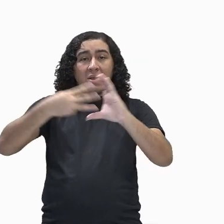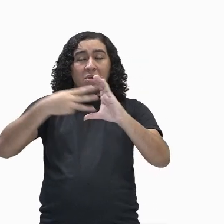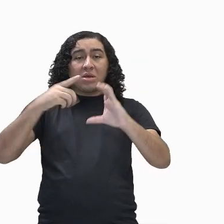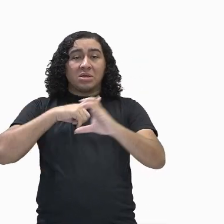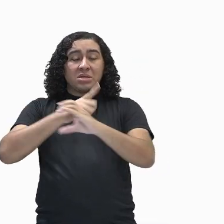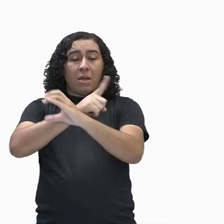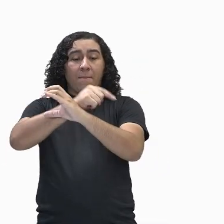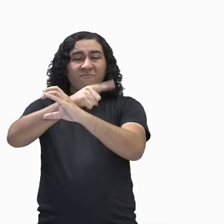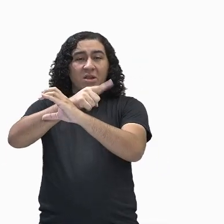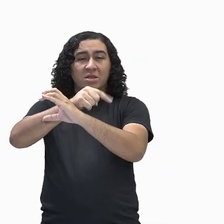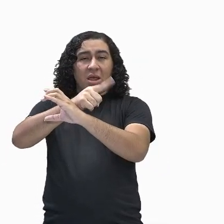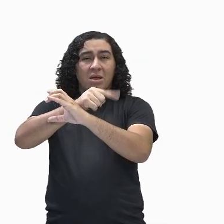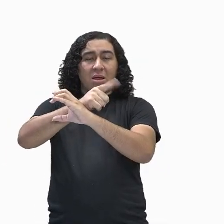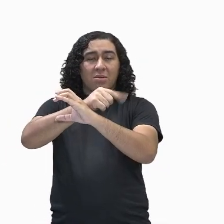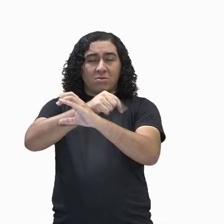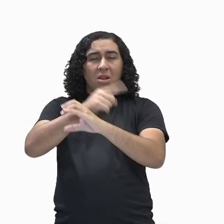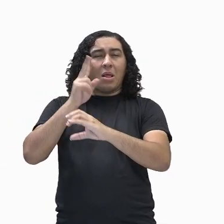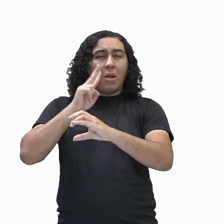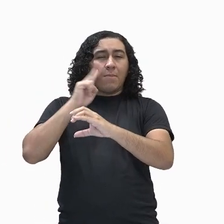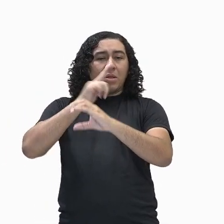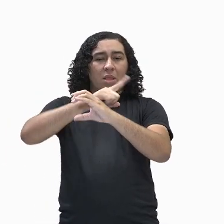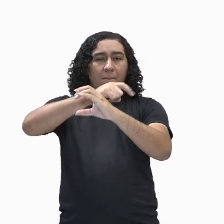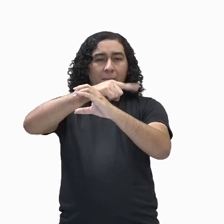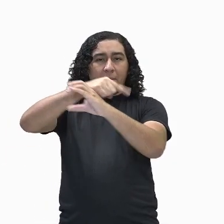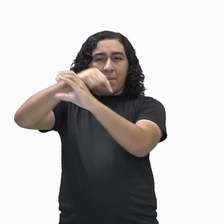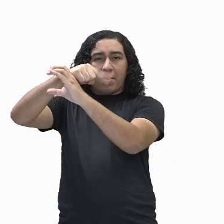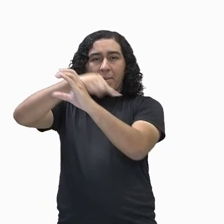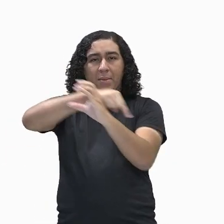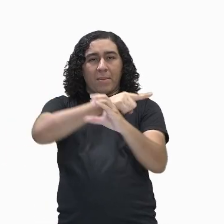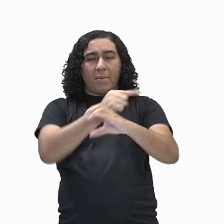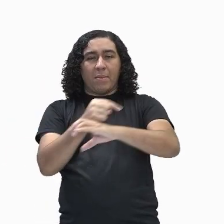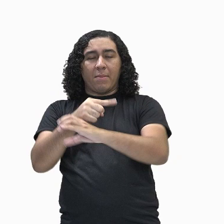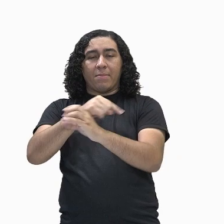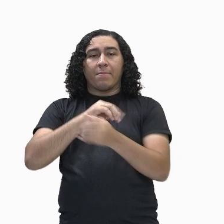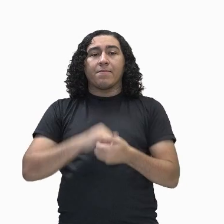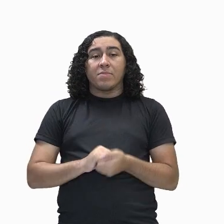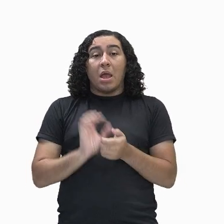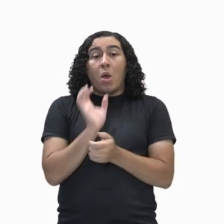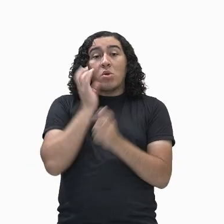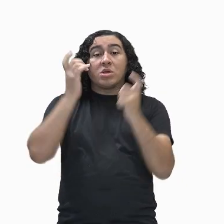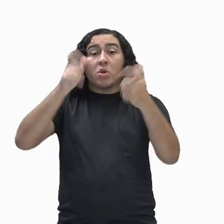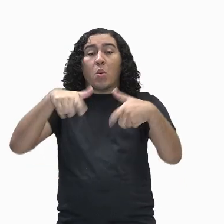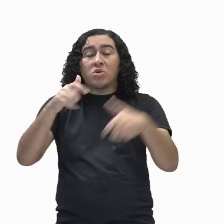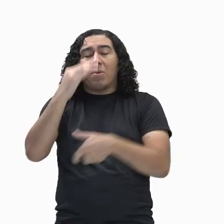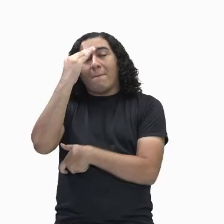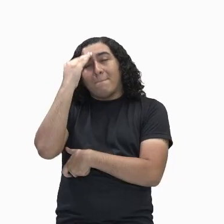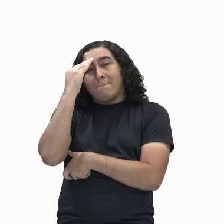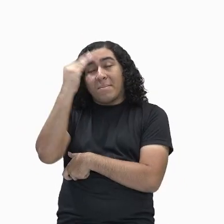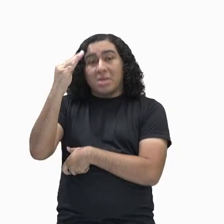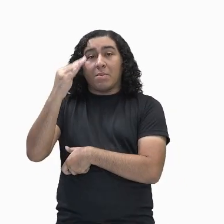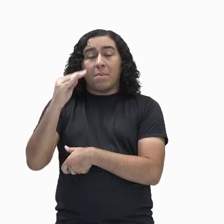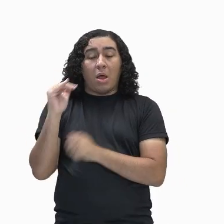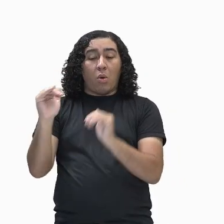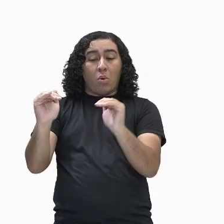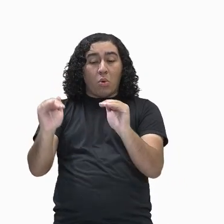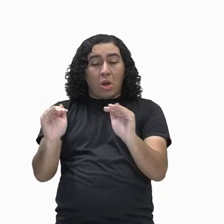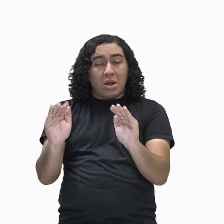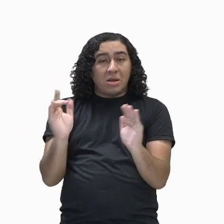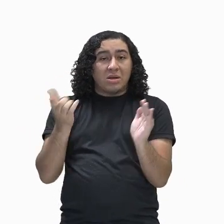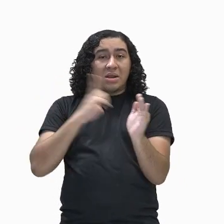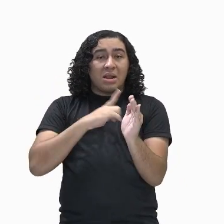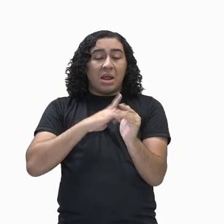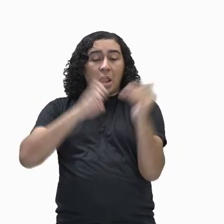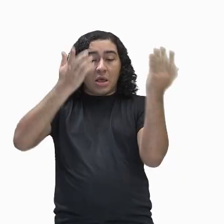né? Então, é aquele tipo de alga que é flagelado. O fenômeno ocorre principalmente na superfície das